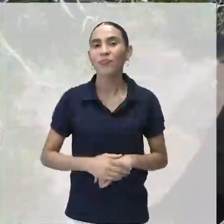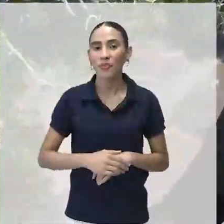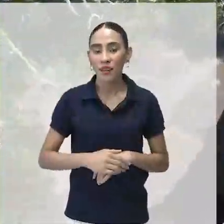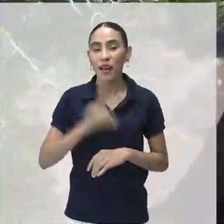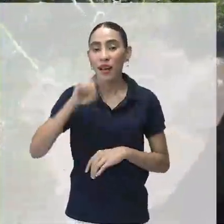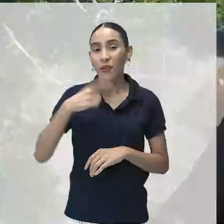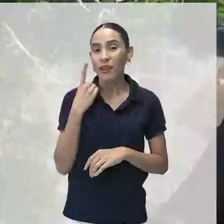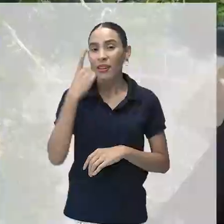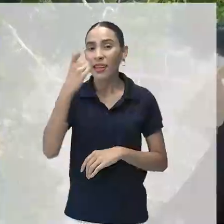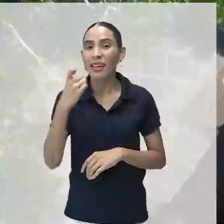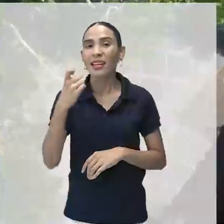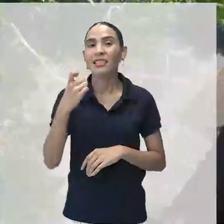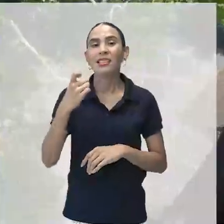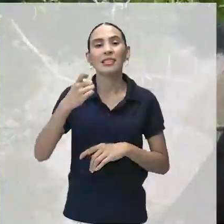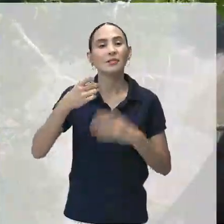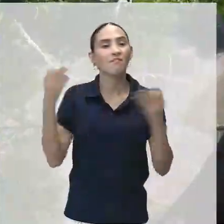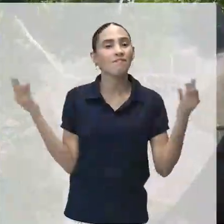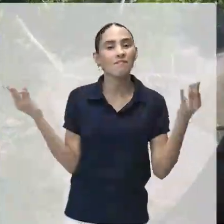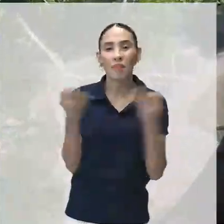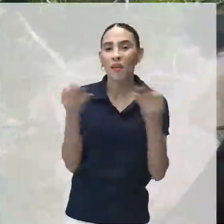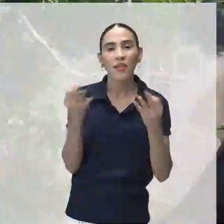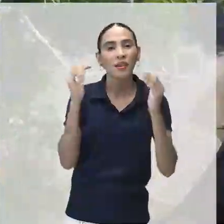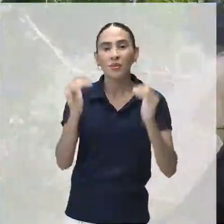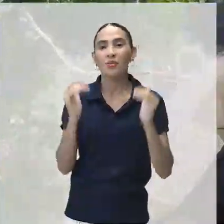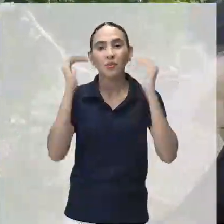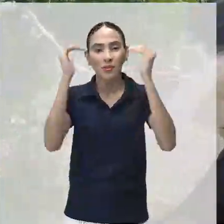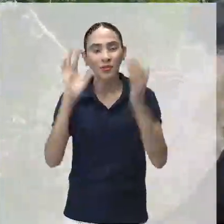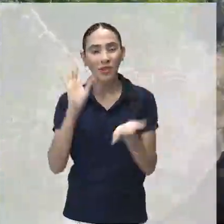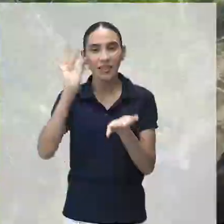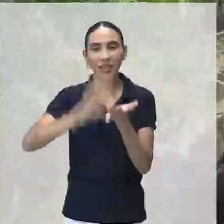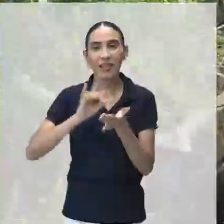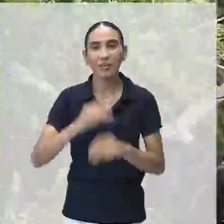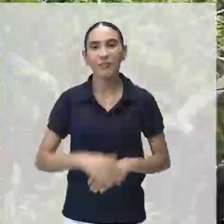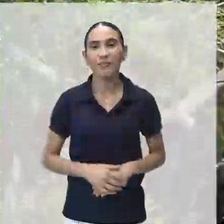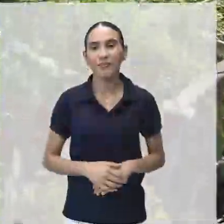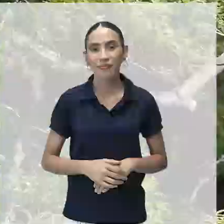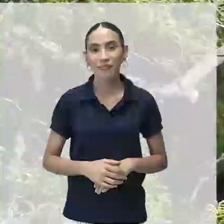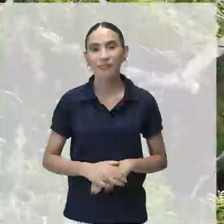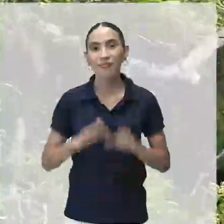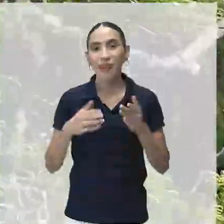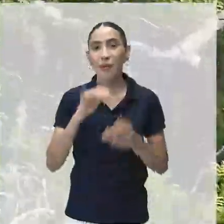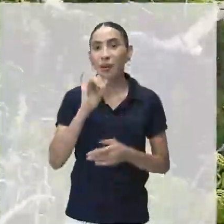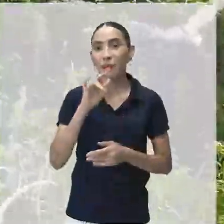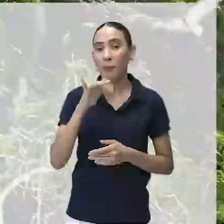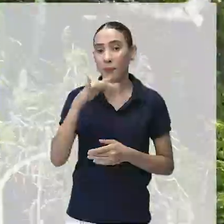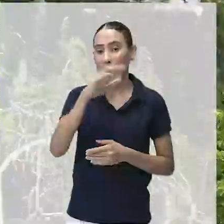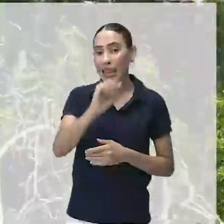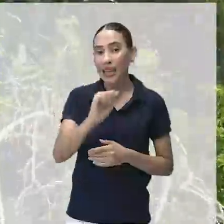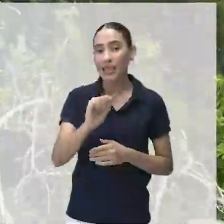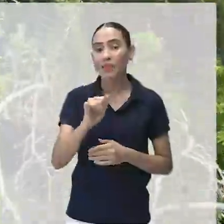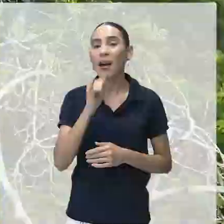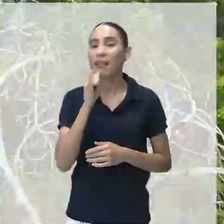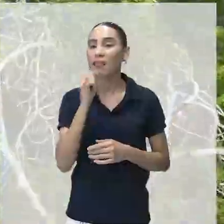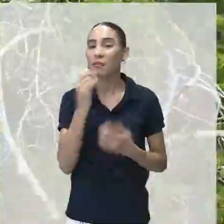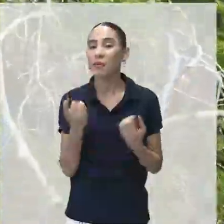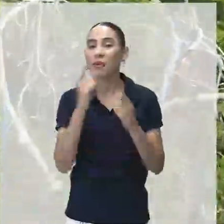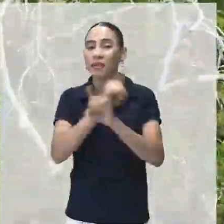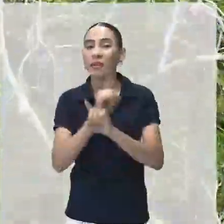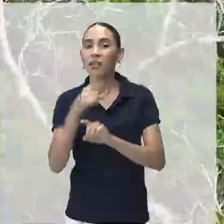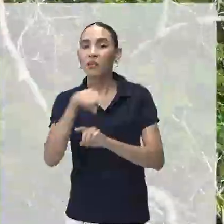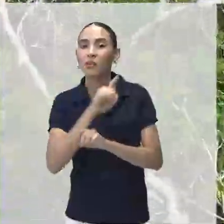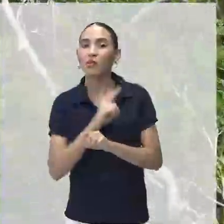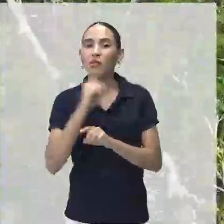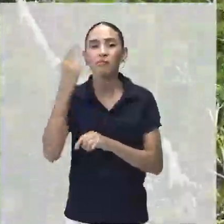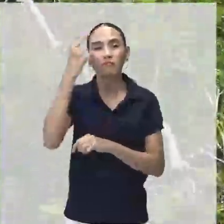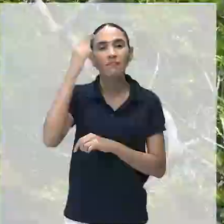busca pelo divino, pelo supremo, pelo absoluto. Imanência. Enquanto a transcendência nos